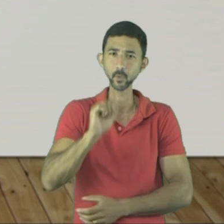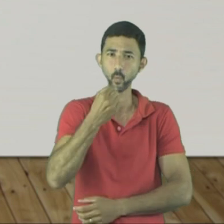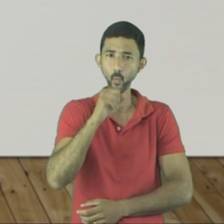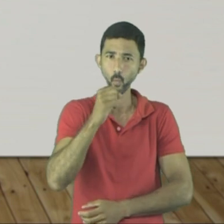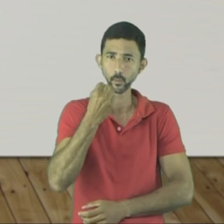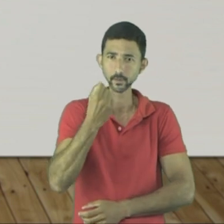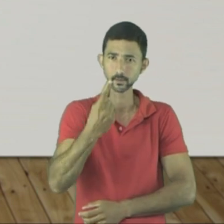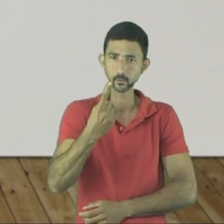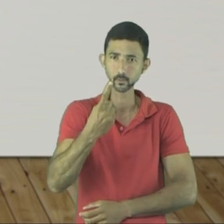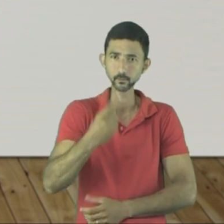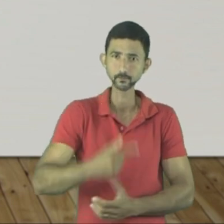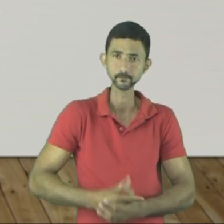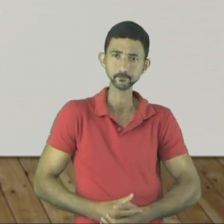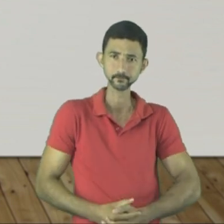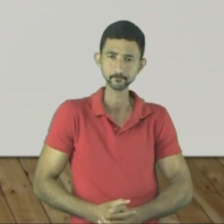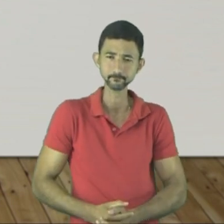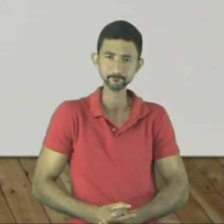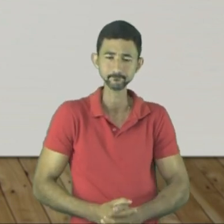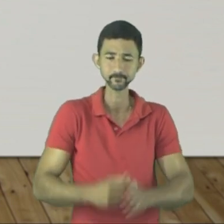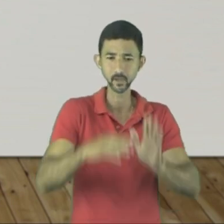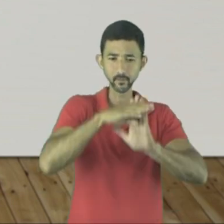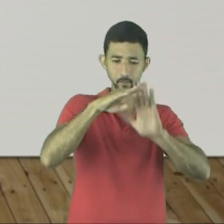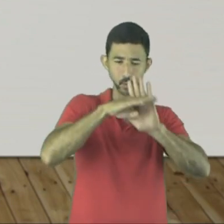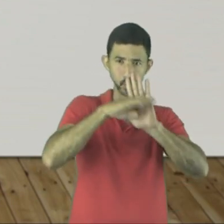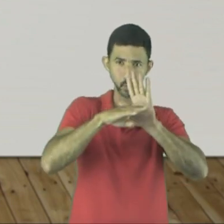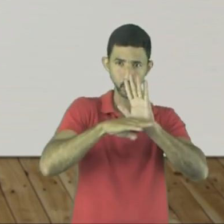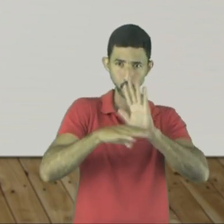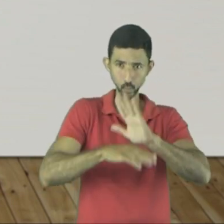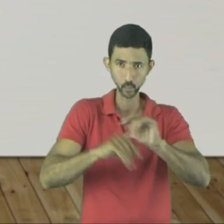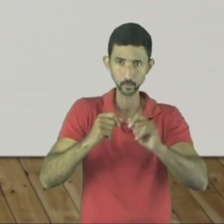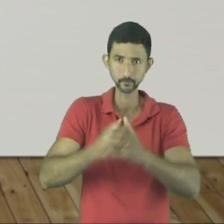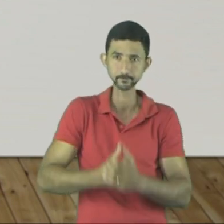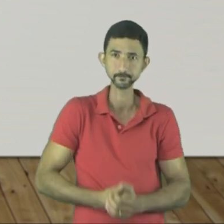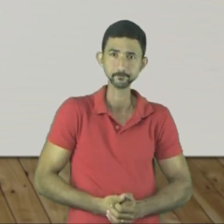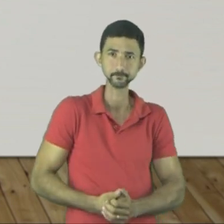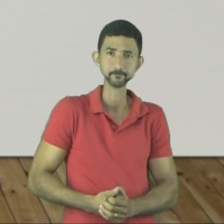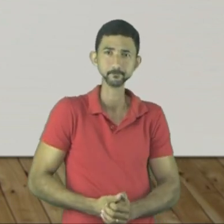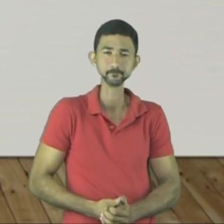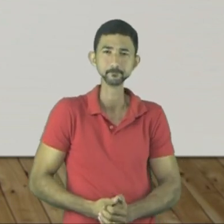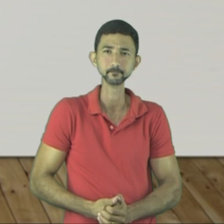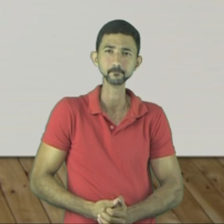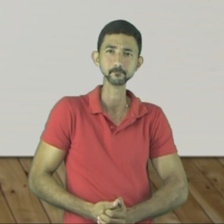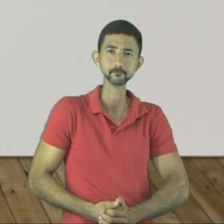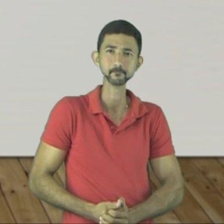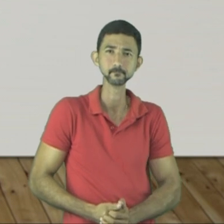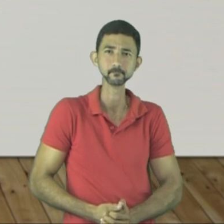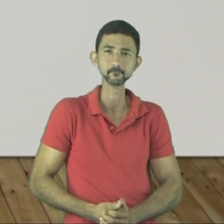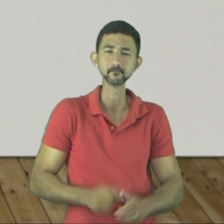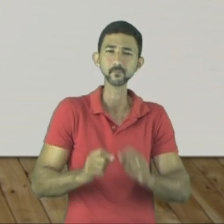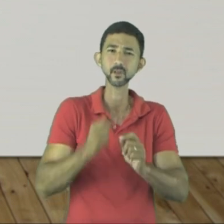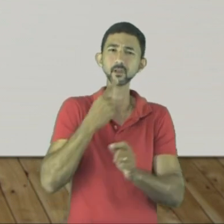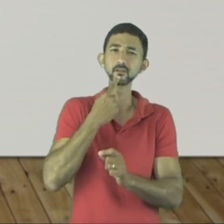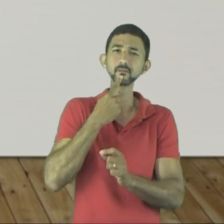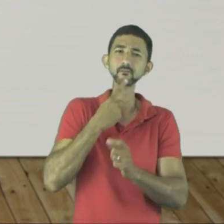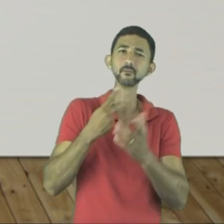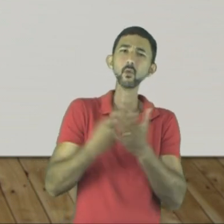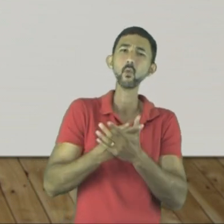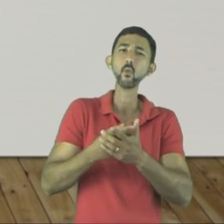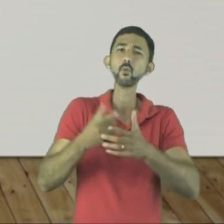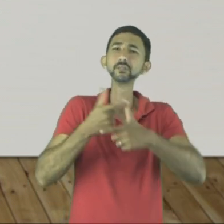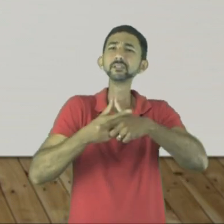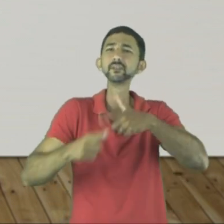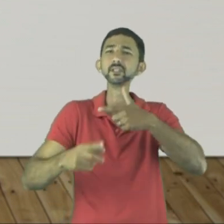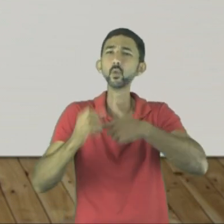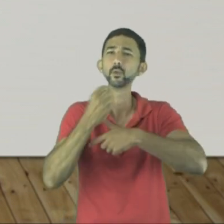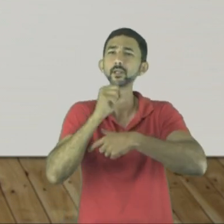81. Vamos fazer a decomposição fatorial vertical do 81. Professor, por que o senhor não dividiu